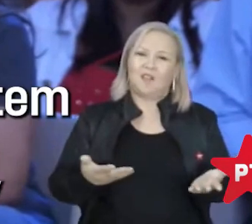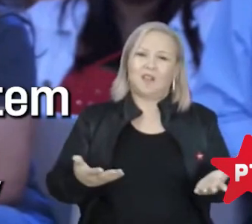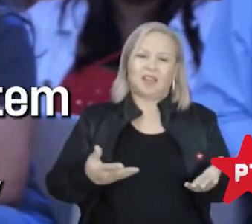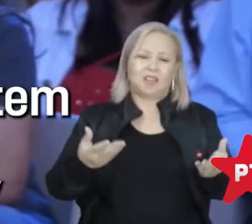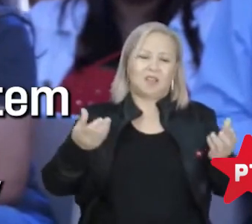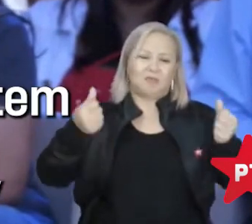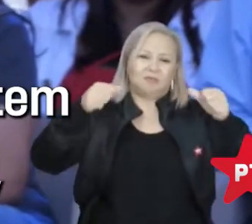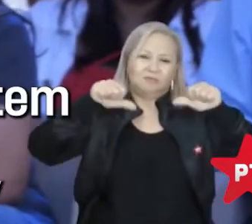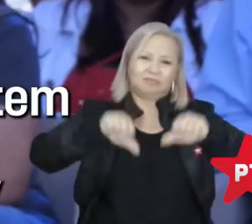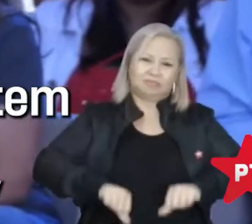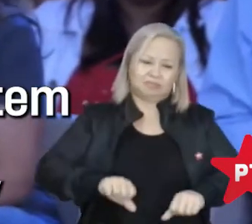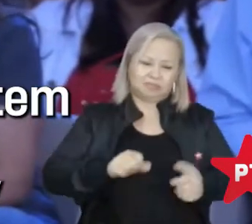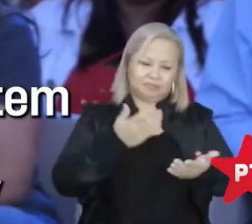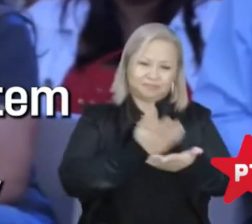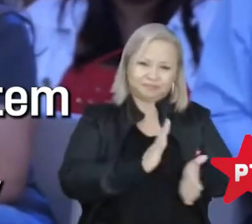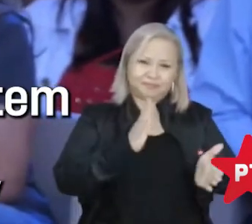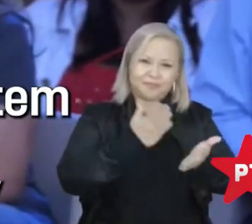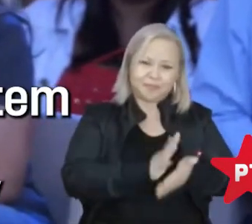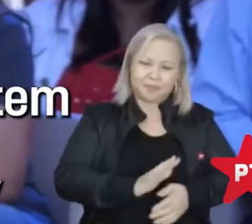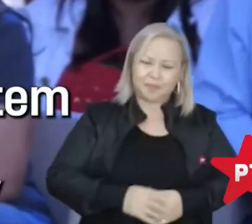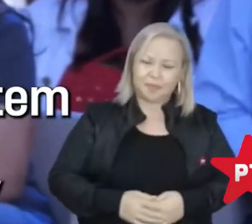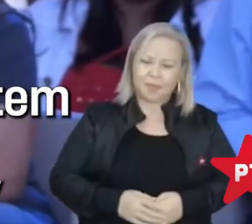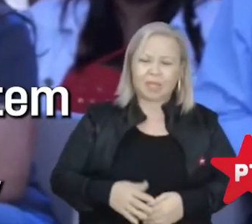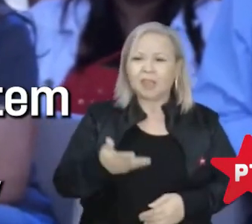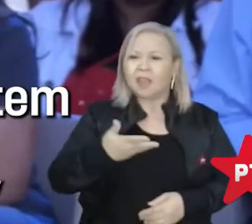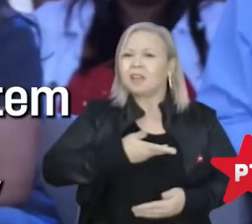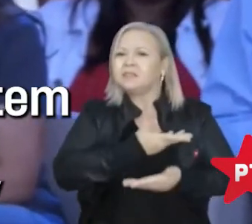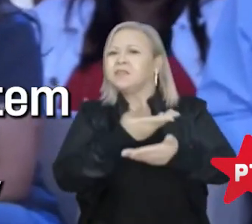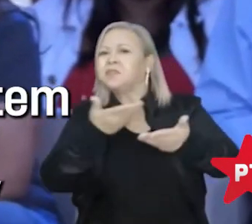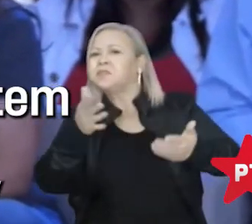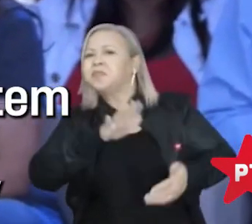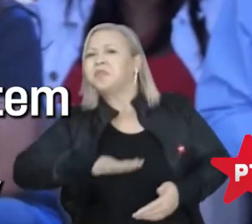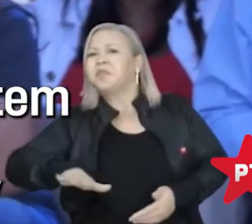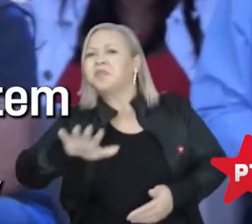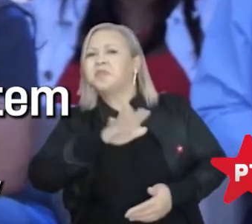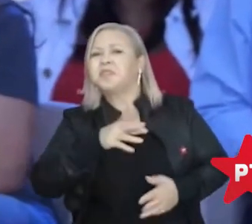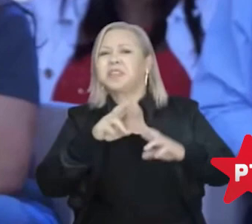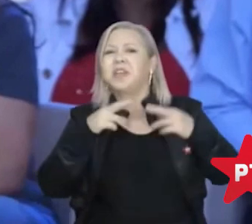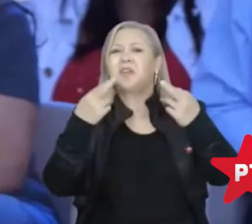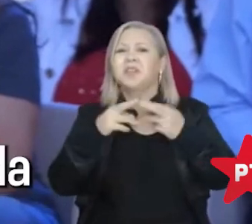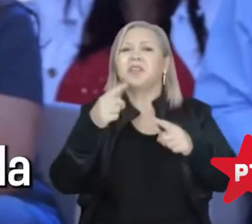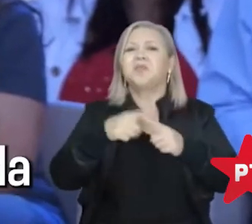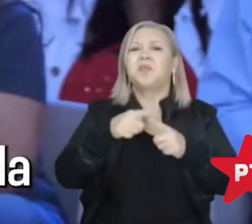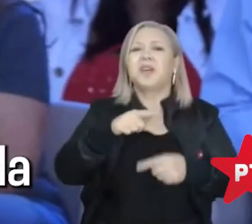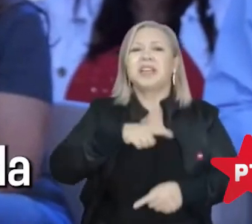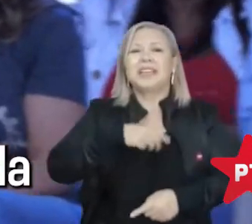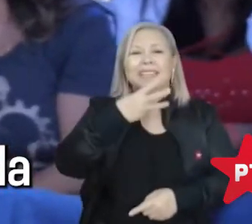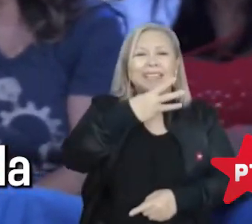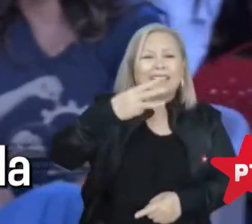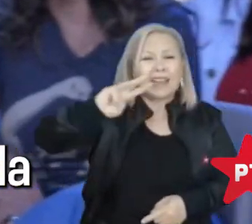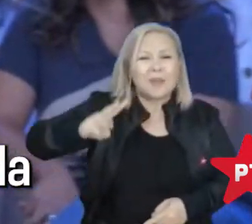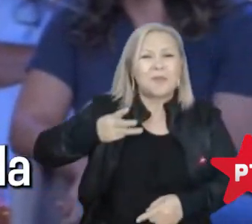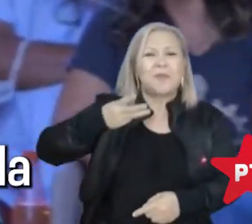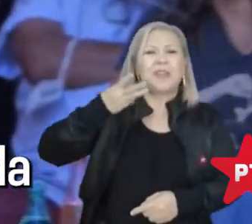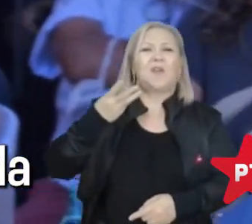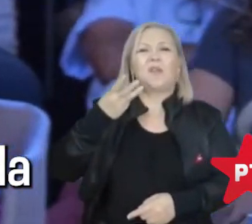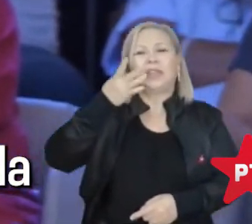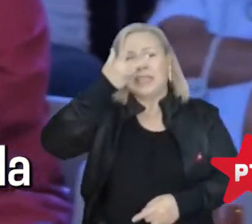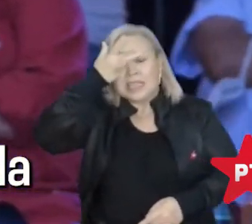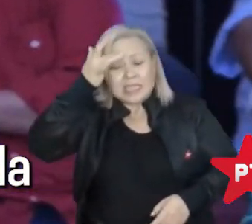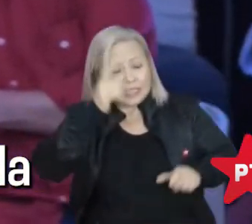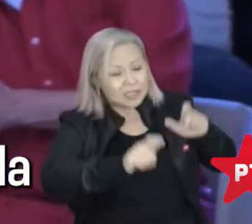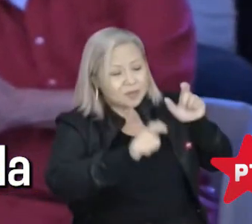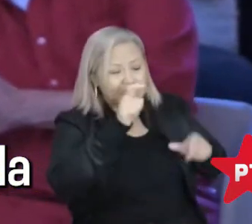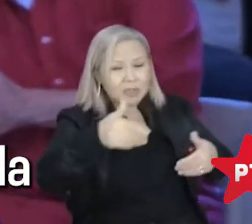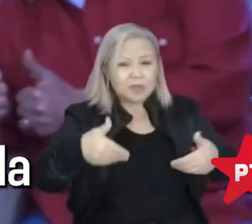Nós estamos todos aqui reunidos porque tem 33 milhões de pessoas passando fome. Porque 38%